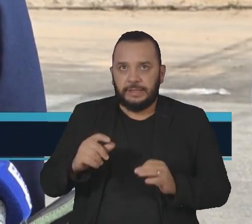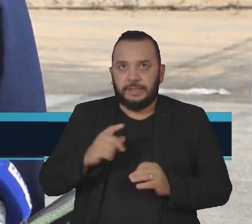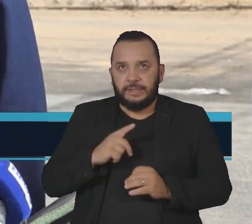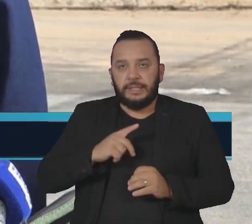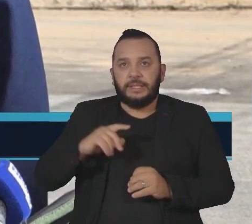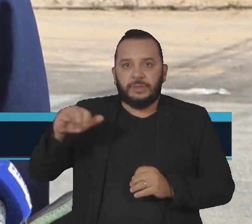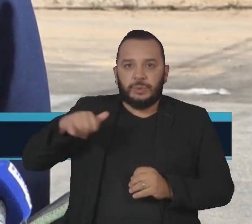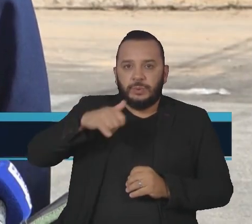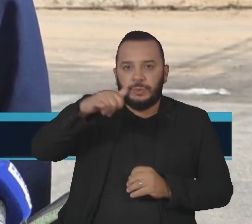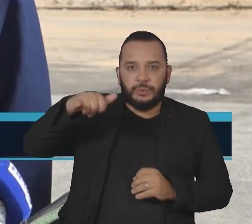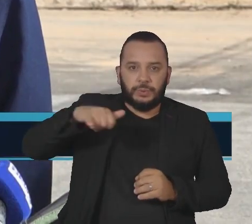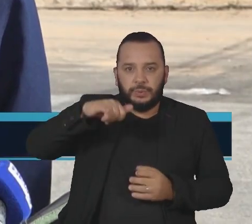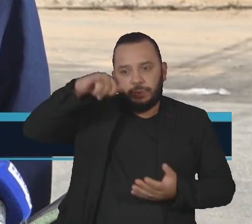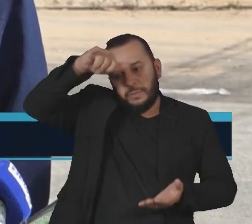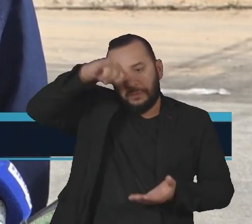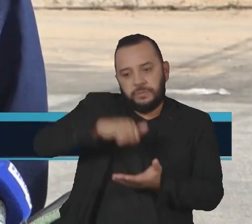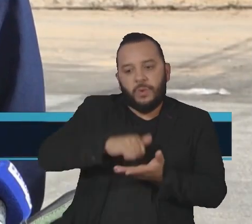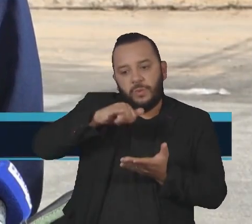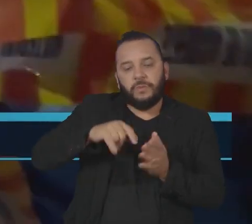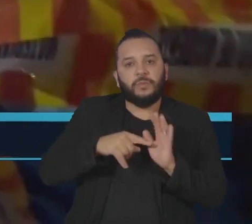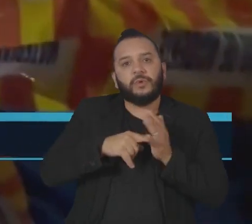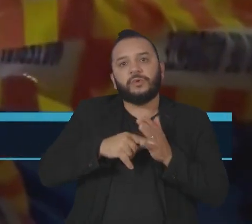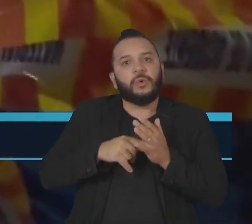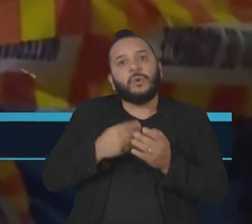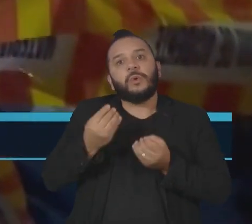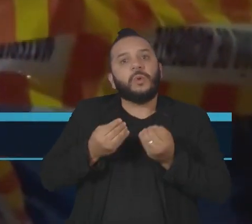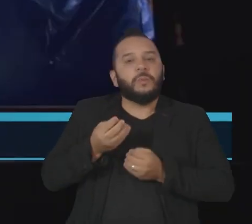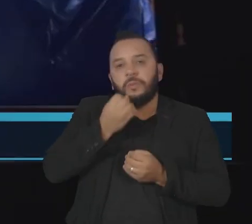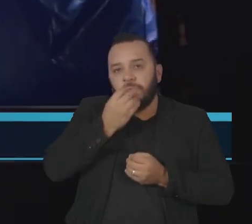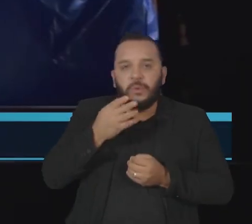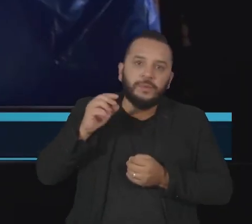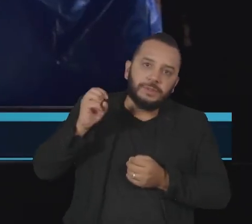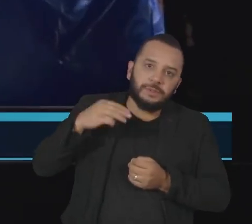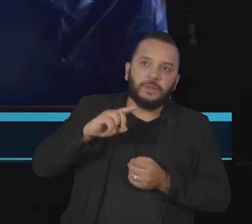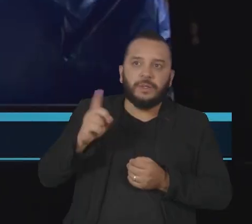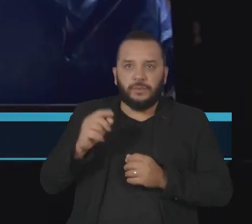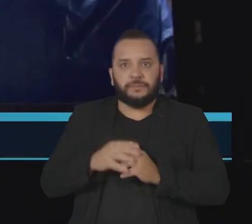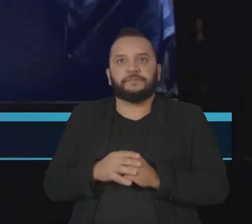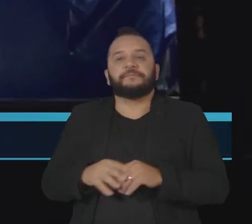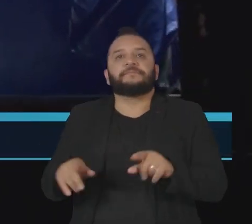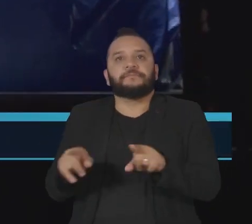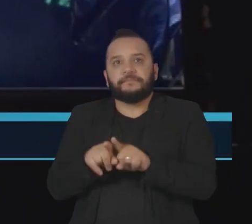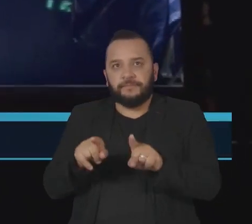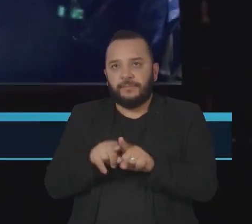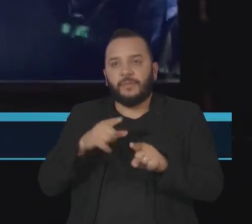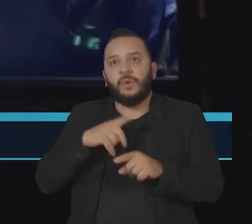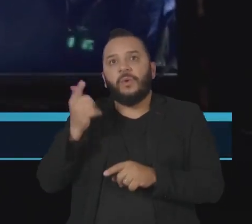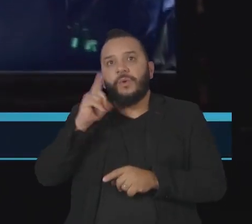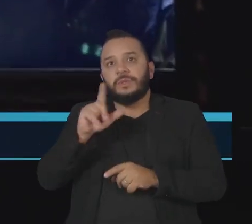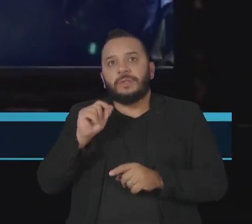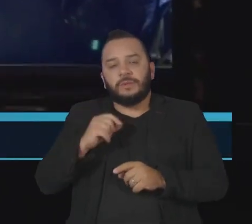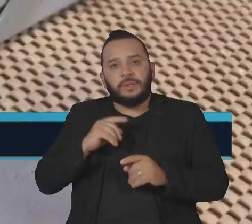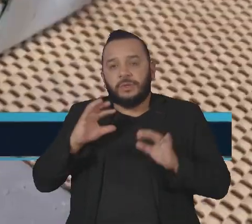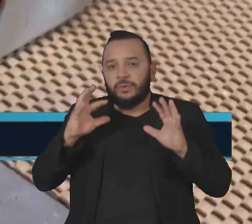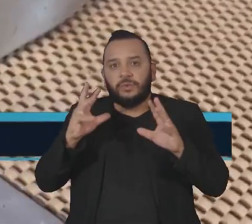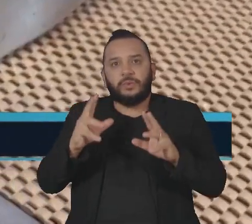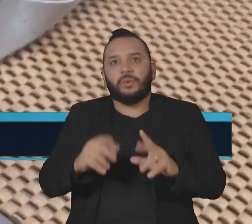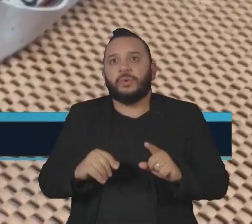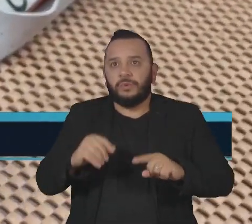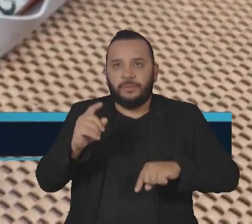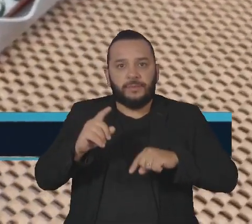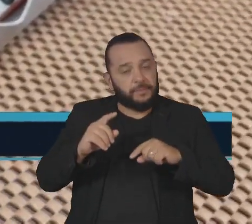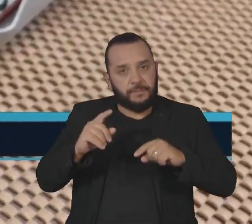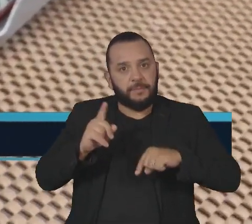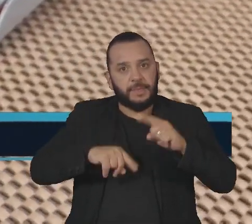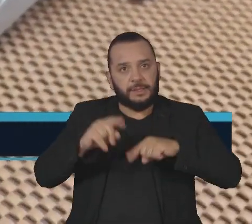os motores estavam ou não desenvolvendo potência. O CENIPA também informou que conseguiu extrair todo o conteúdo das duas